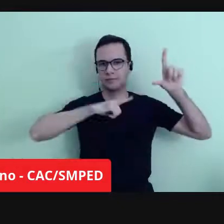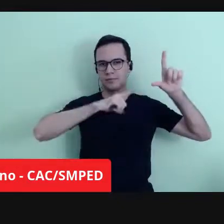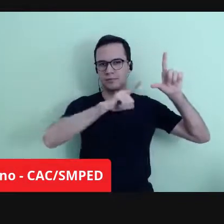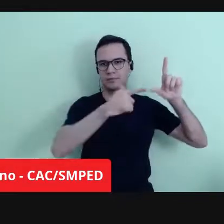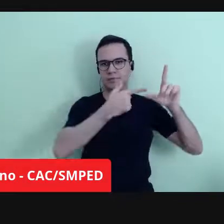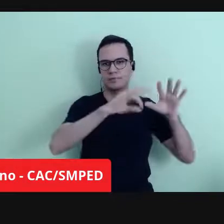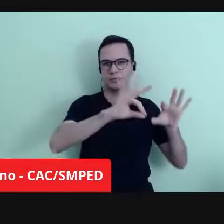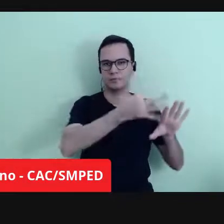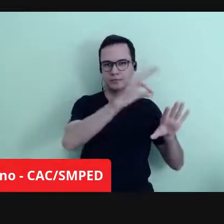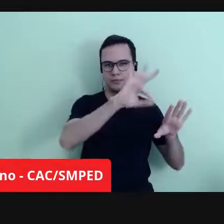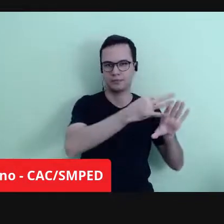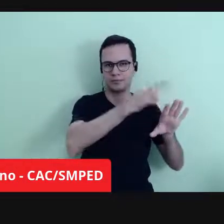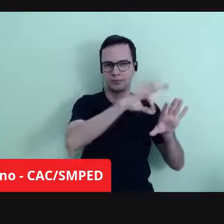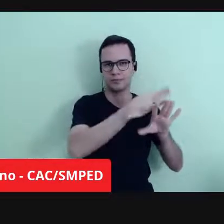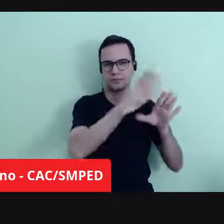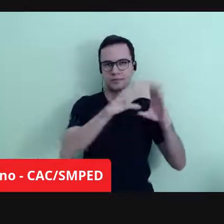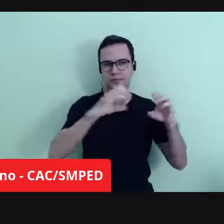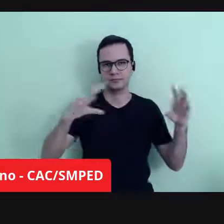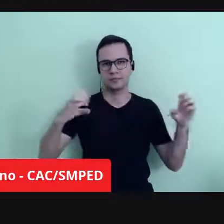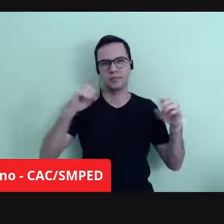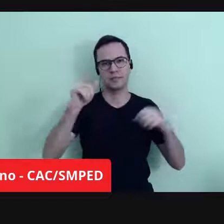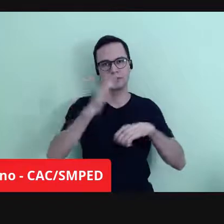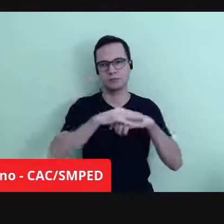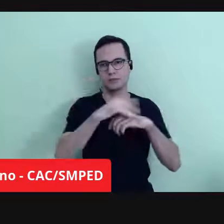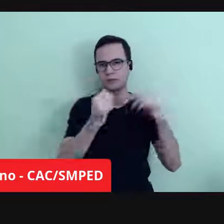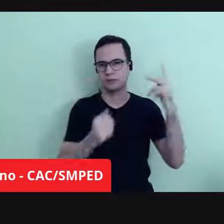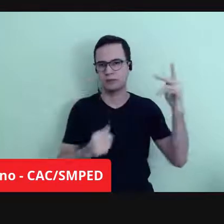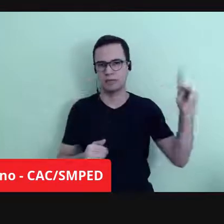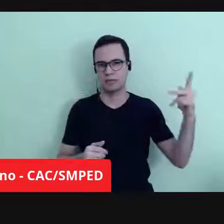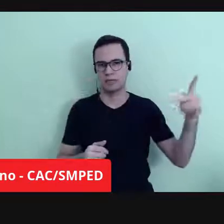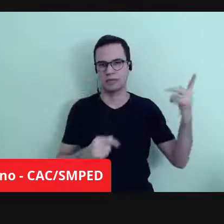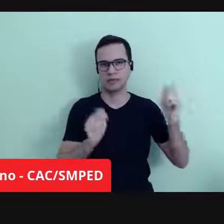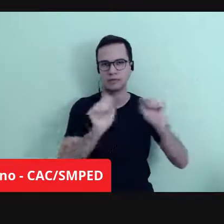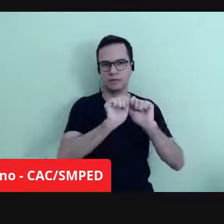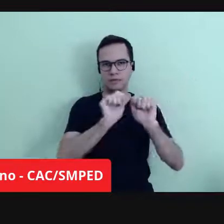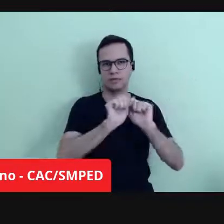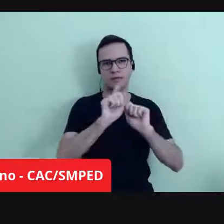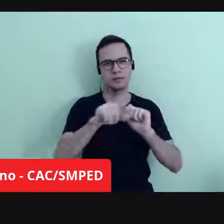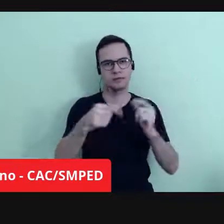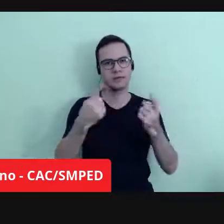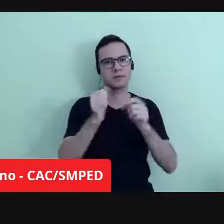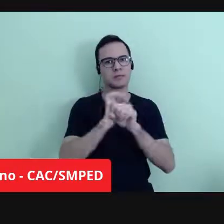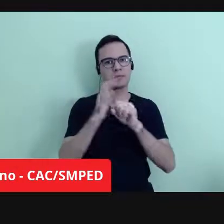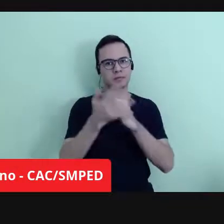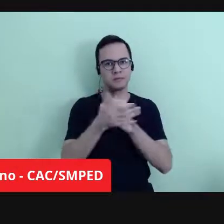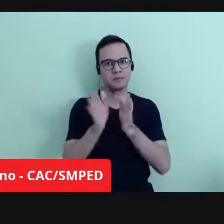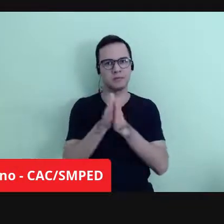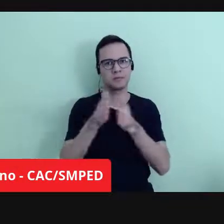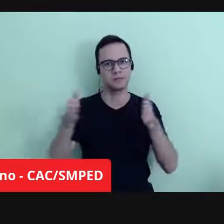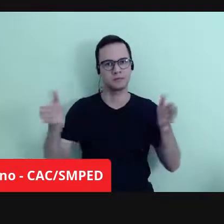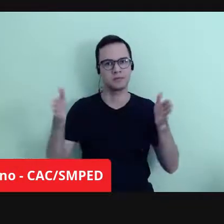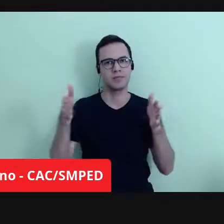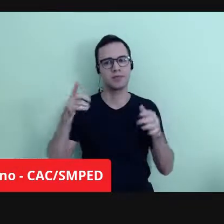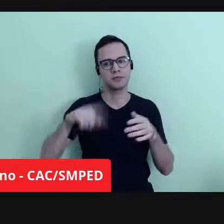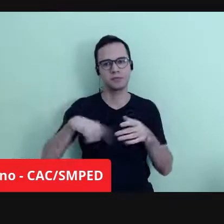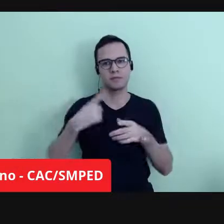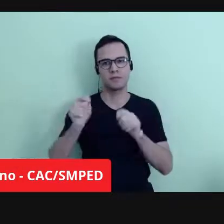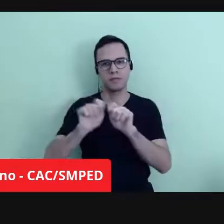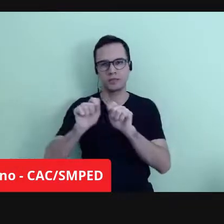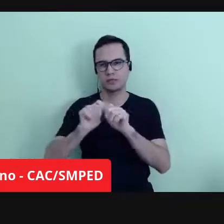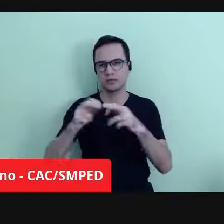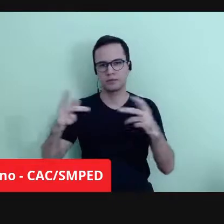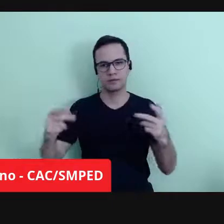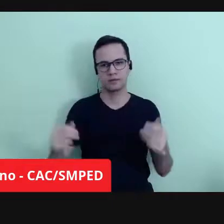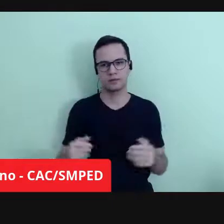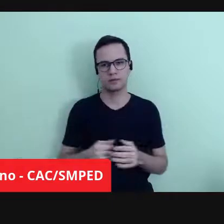bordado de lã, que eu fiz também no período do isolamento, gente. Então, olha só, o isolamento tá sendo um período fértil aqui para